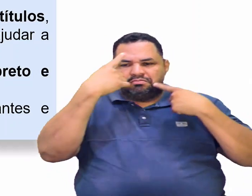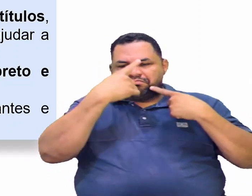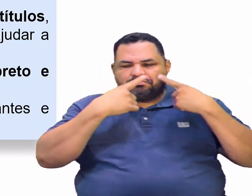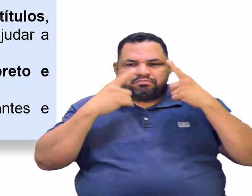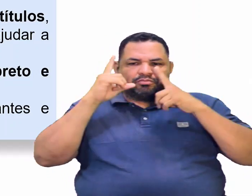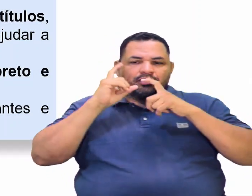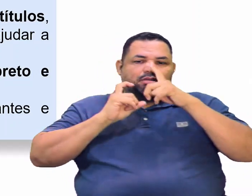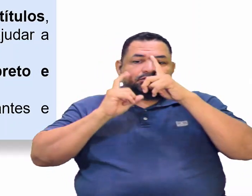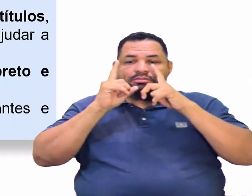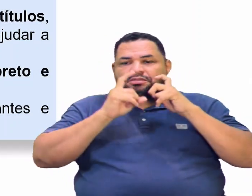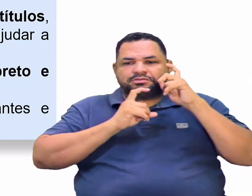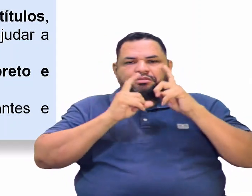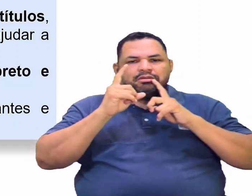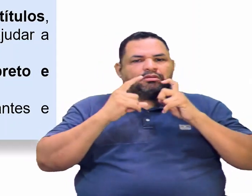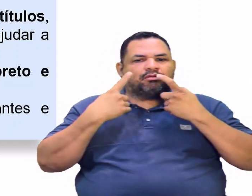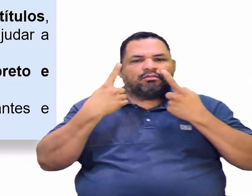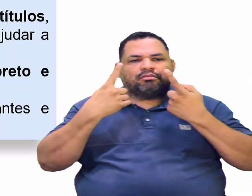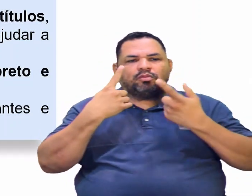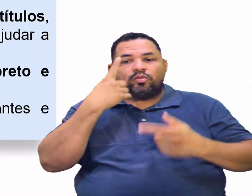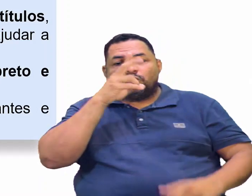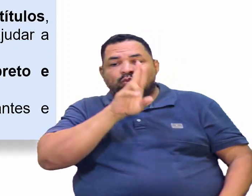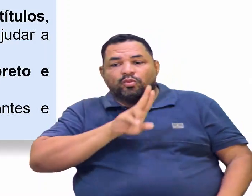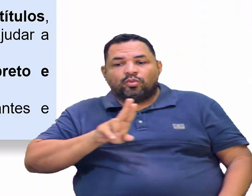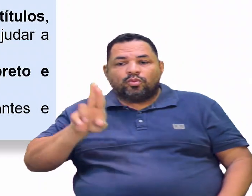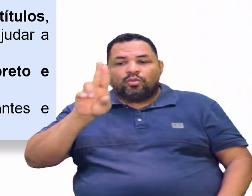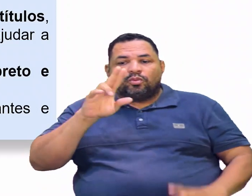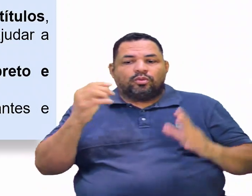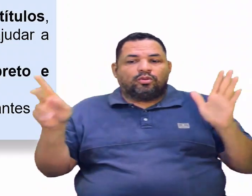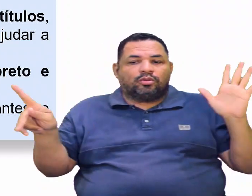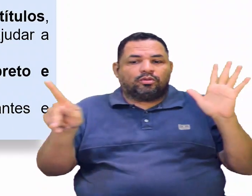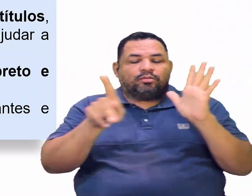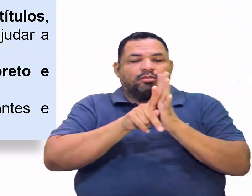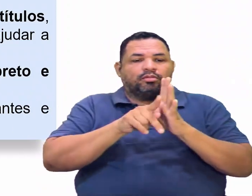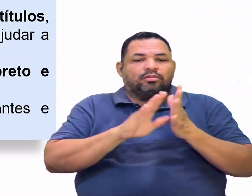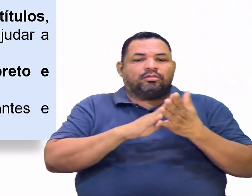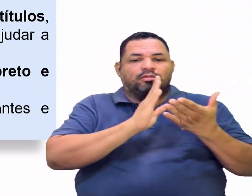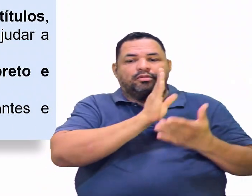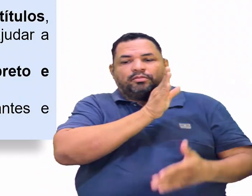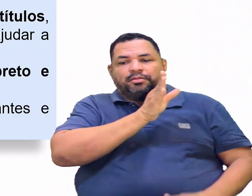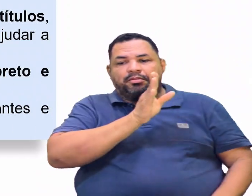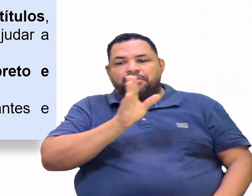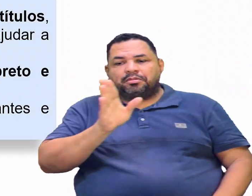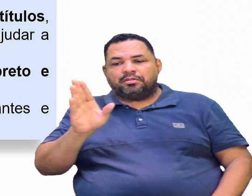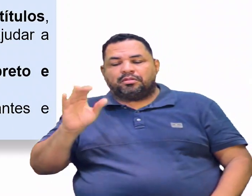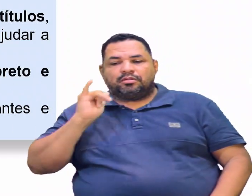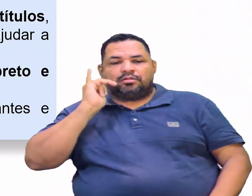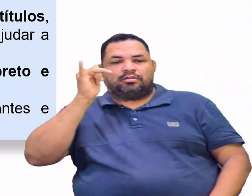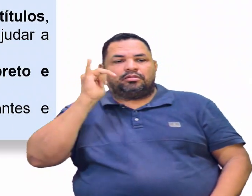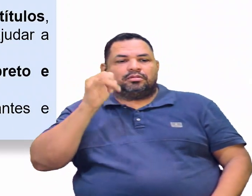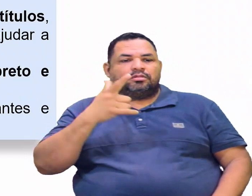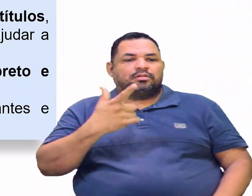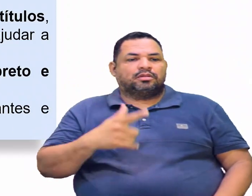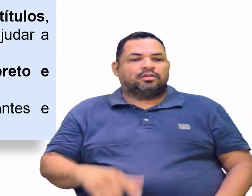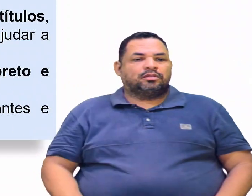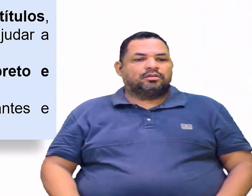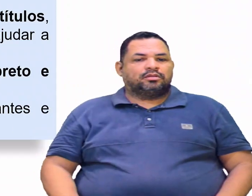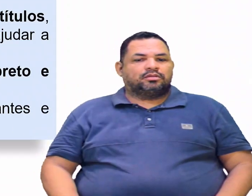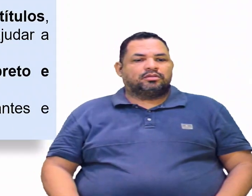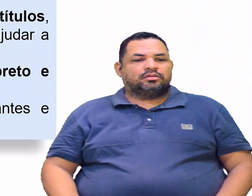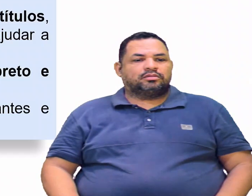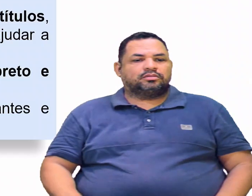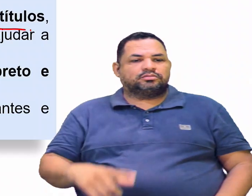das encenações, né? A própria imagem vai contando a história. Então, não tinha sons, porém